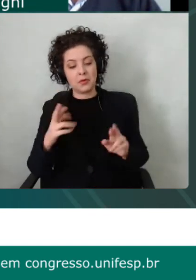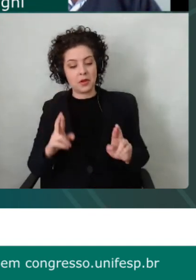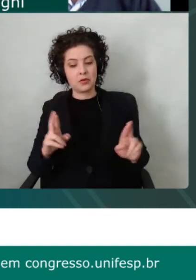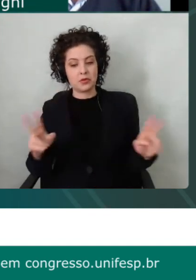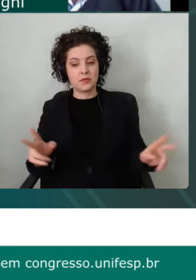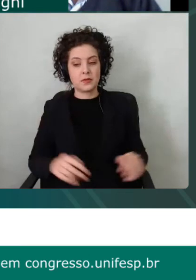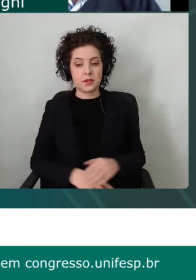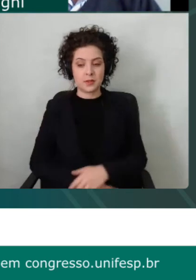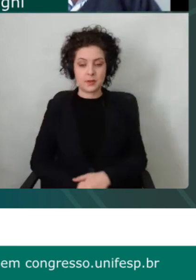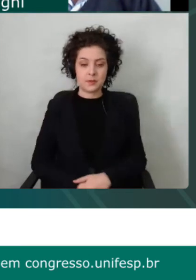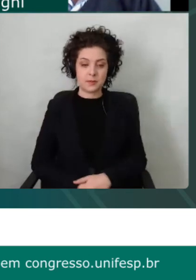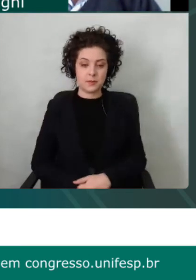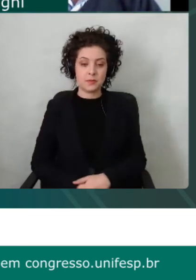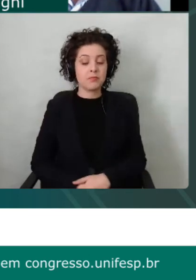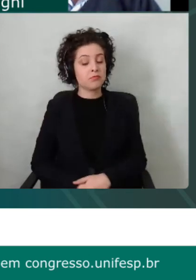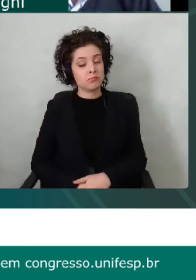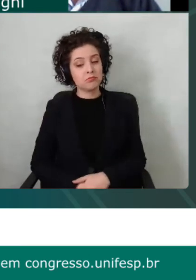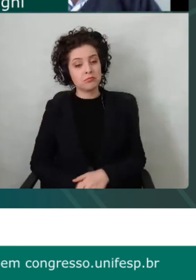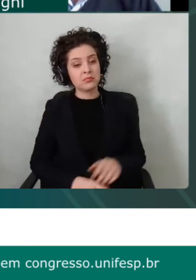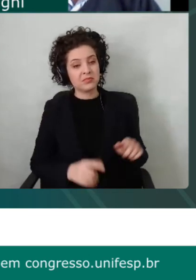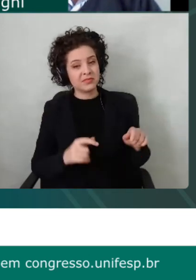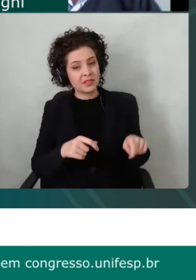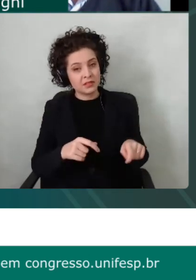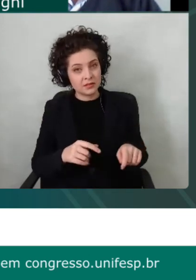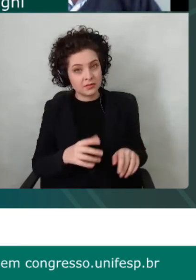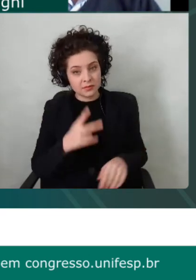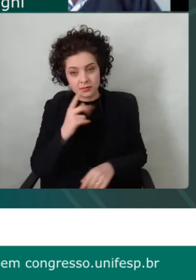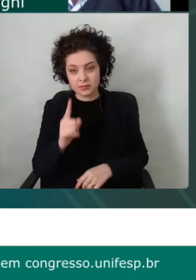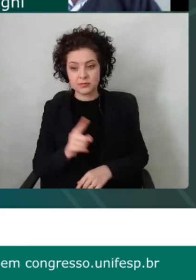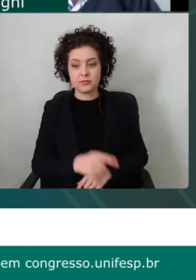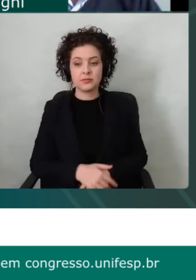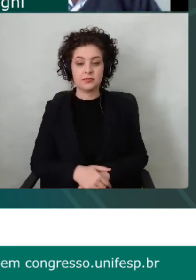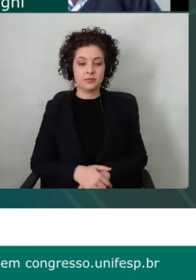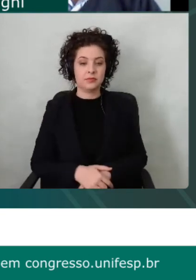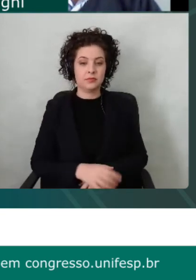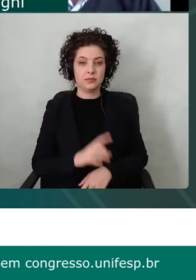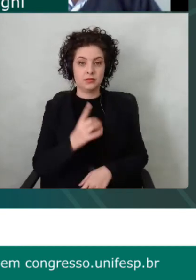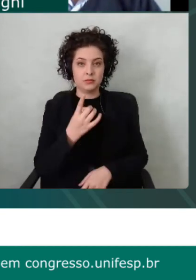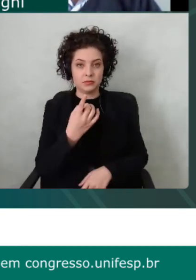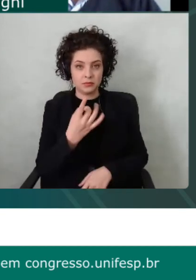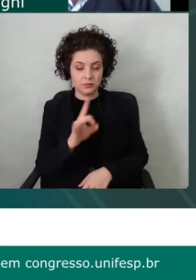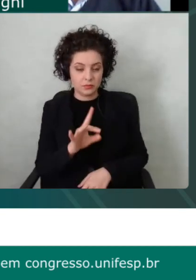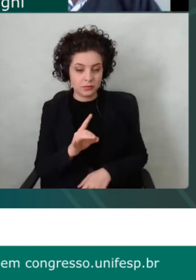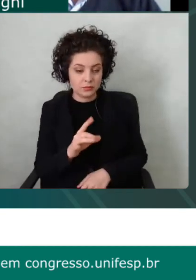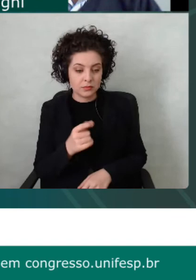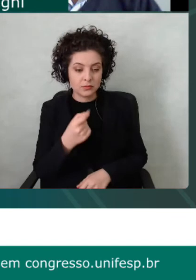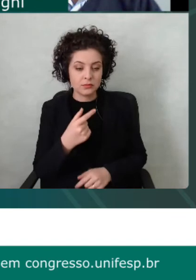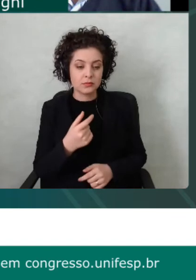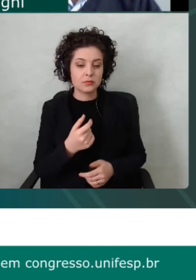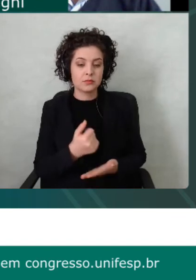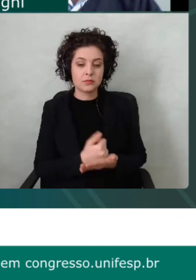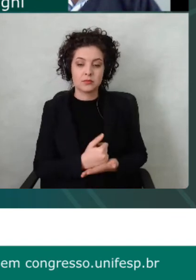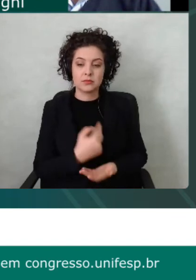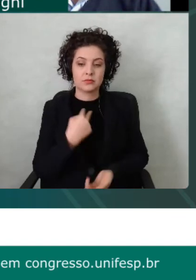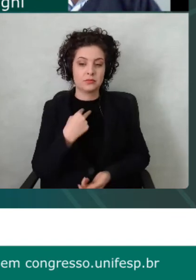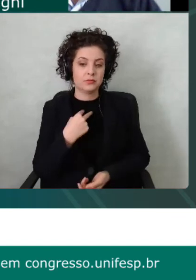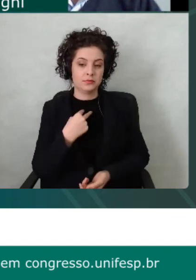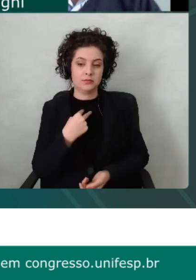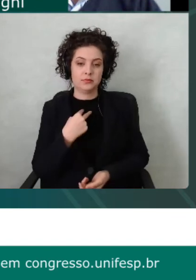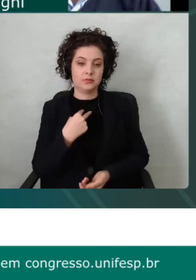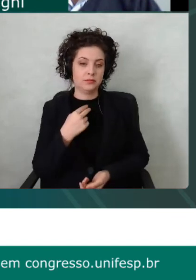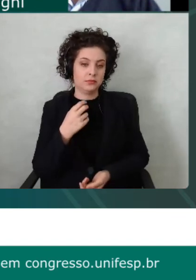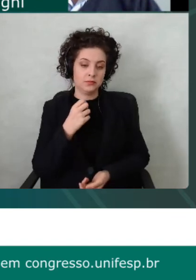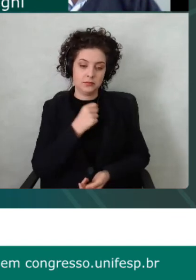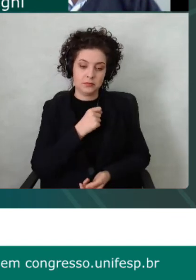ser suficiente, né? Um medicamento só não vai ser suficiente. Eu acho que a gente tinha que correr para pegar o que a gente